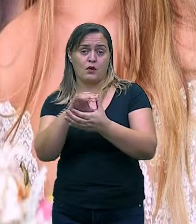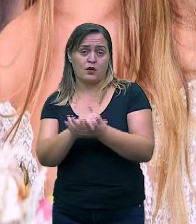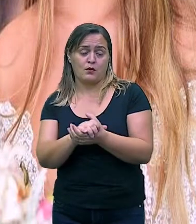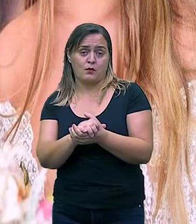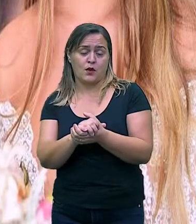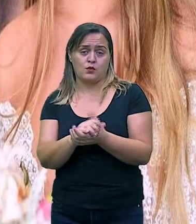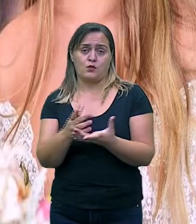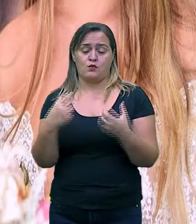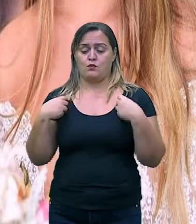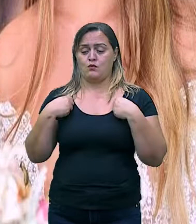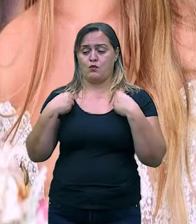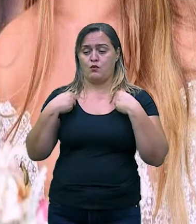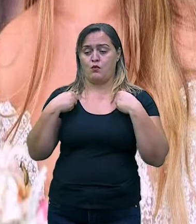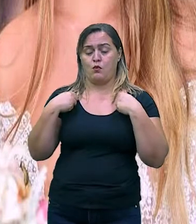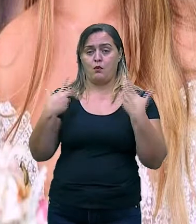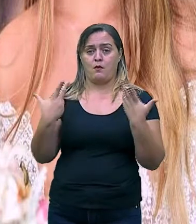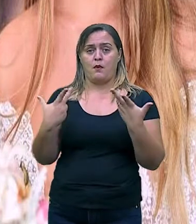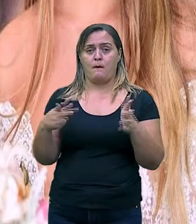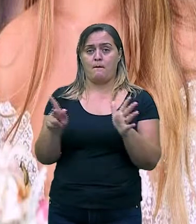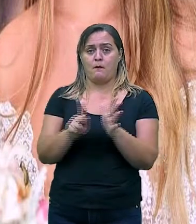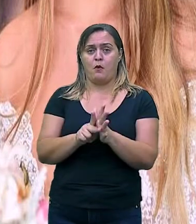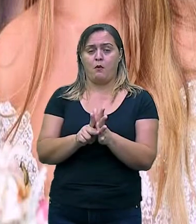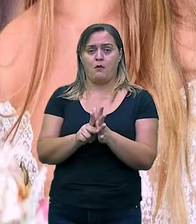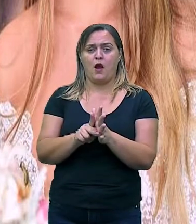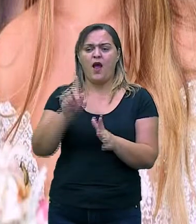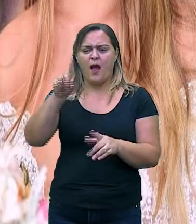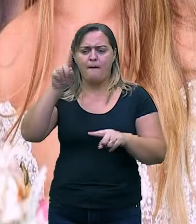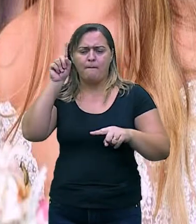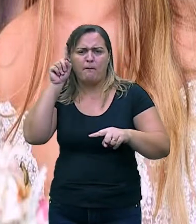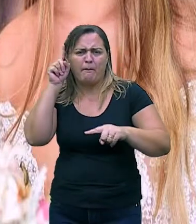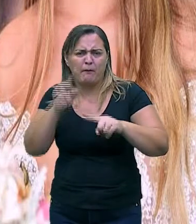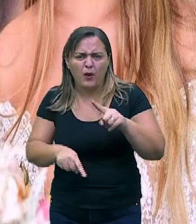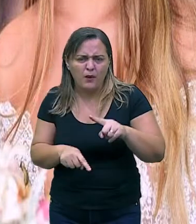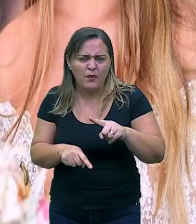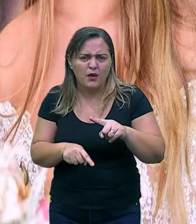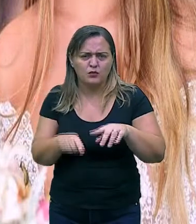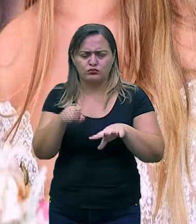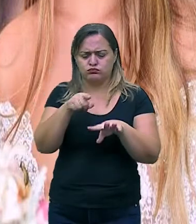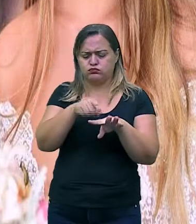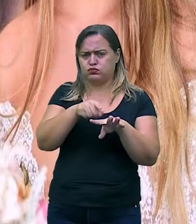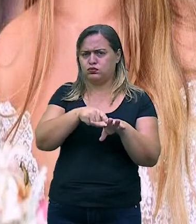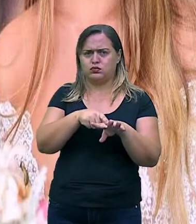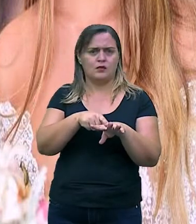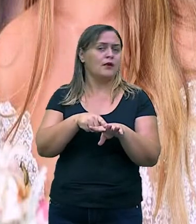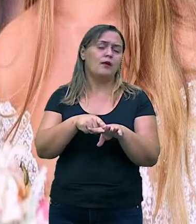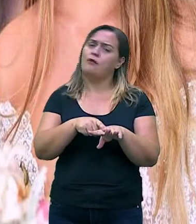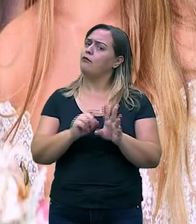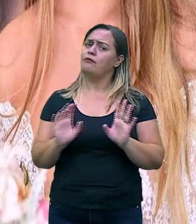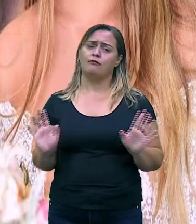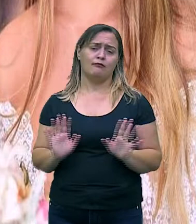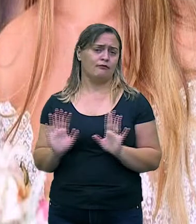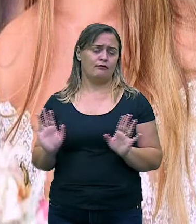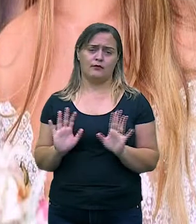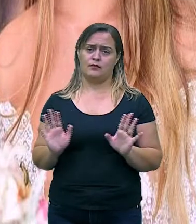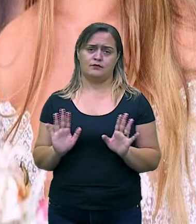eu não falei que é proibido ir ao casamento de bermuda e chinelo.